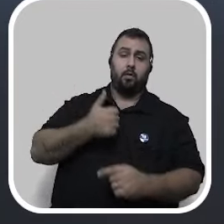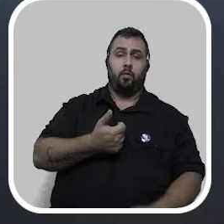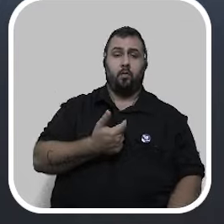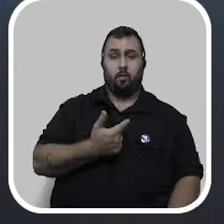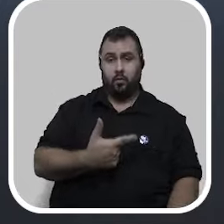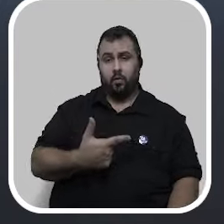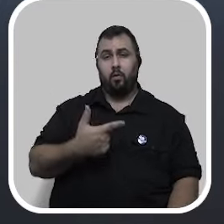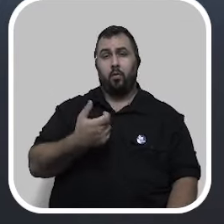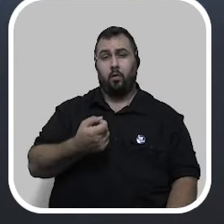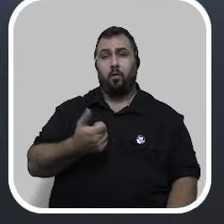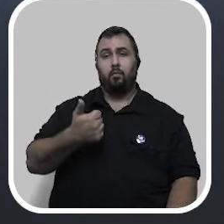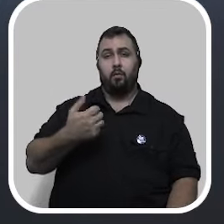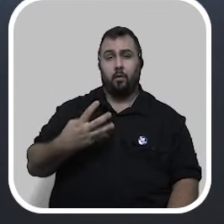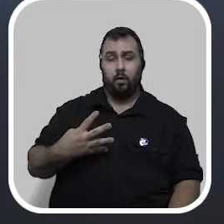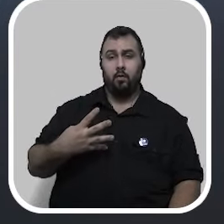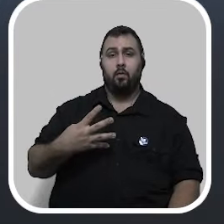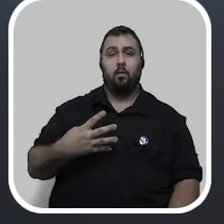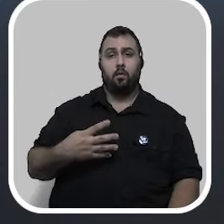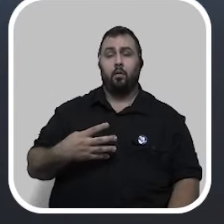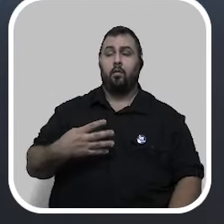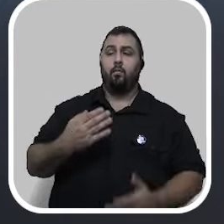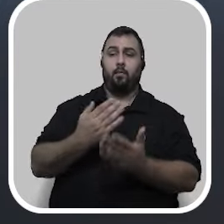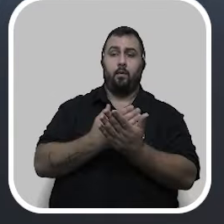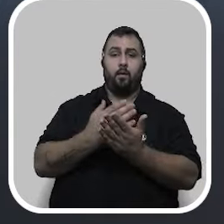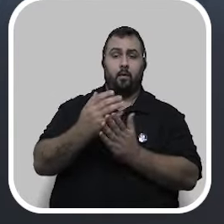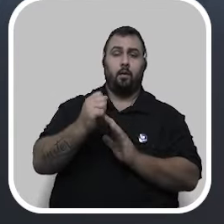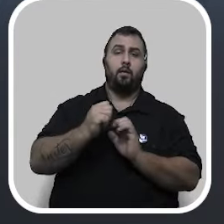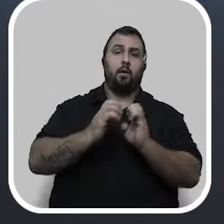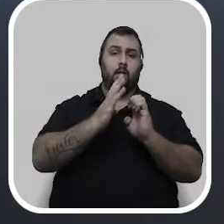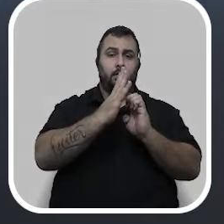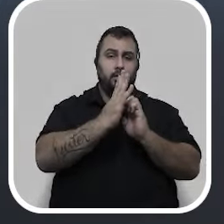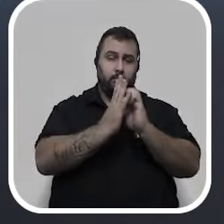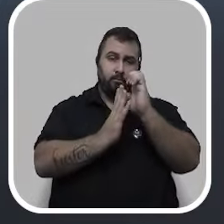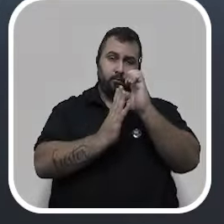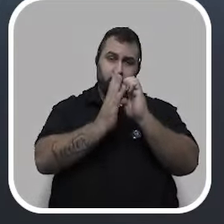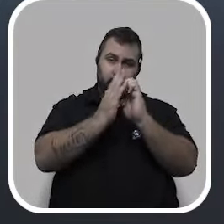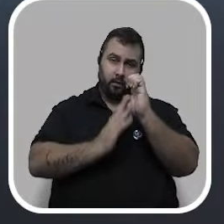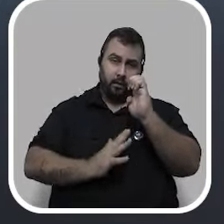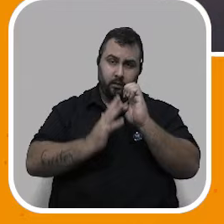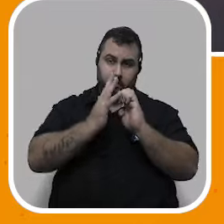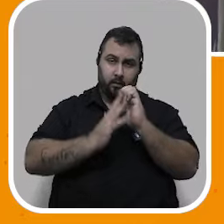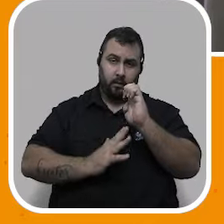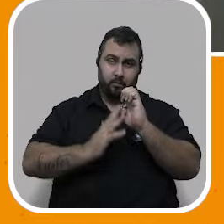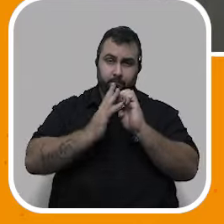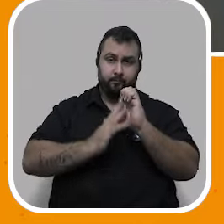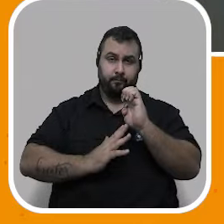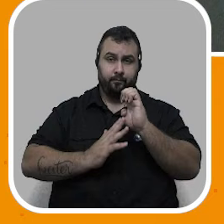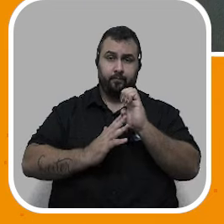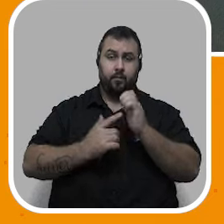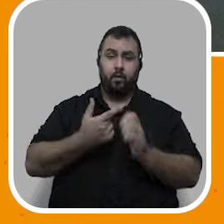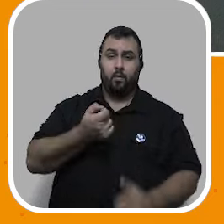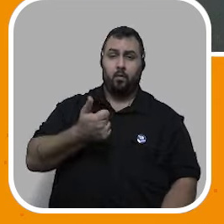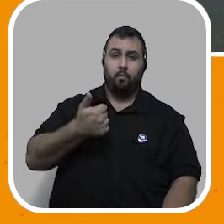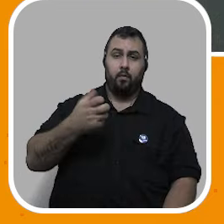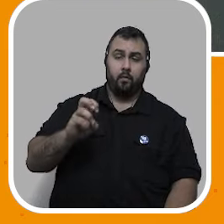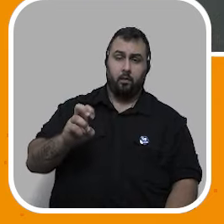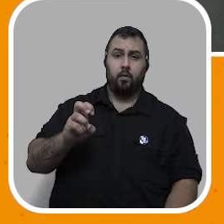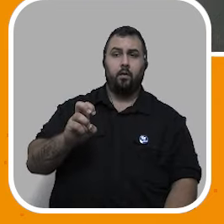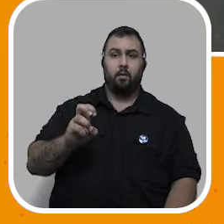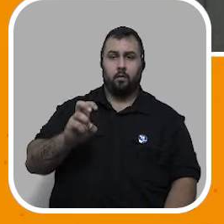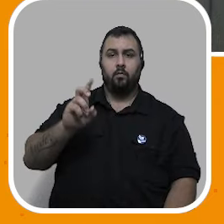carreira inicio a minha carreira na Sta de S em 2014 e em 2015 eu já assumo como